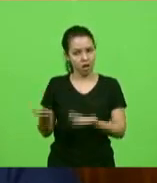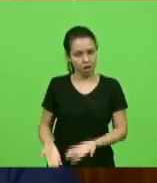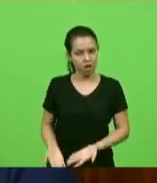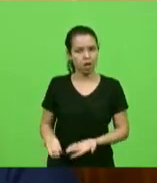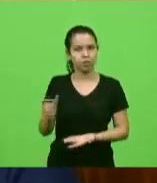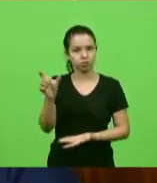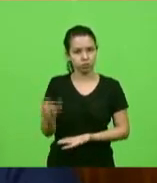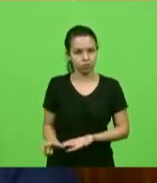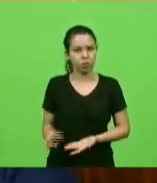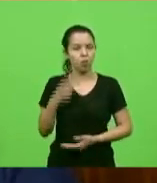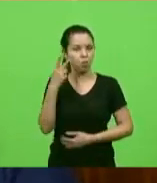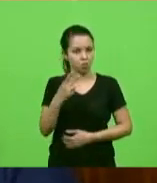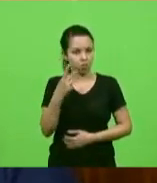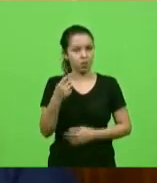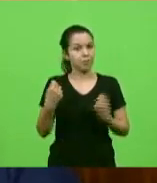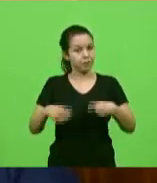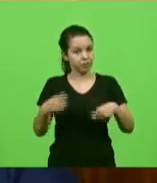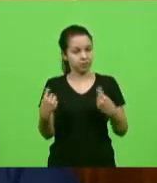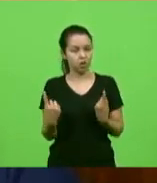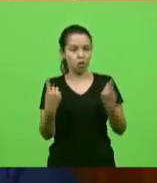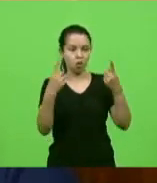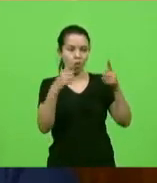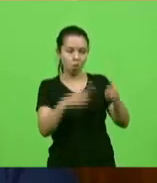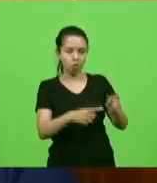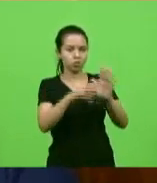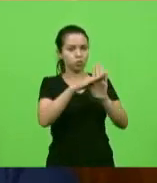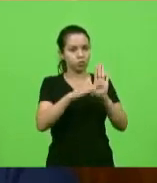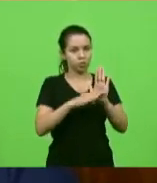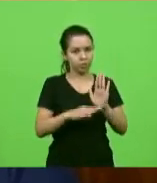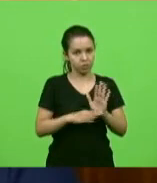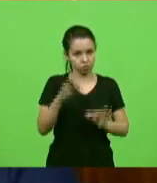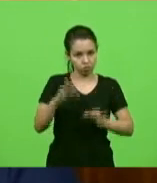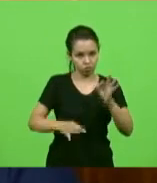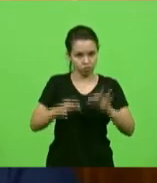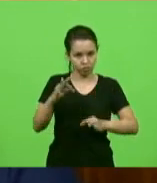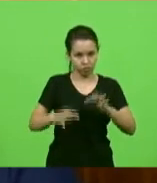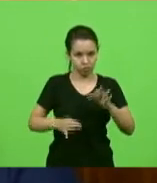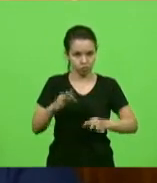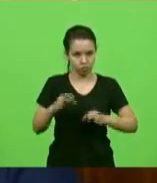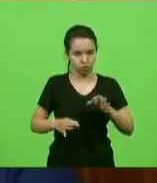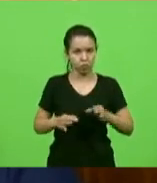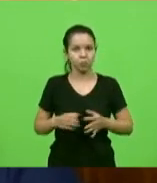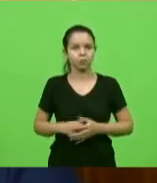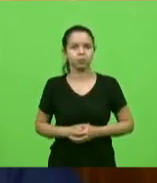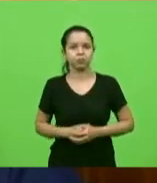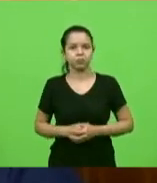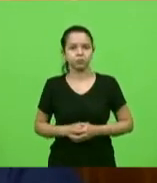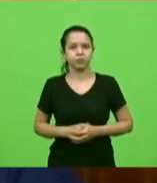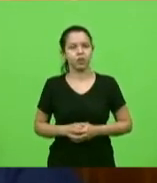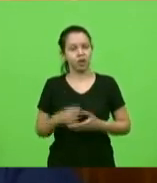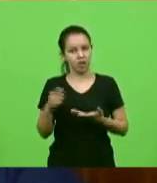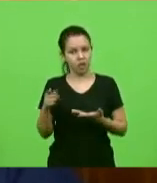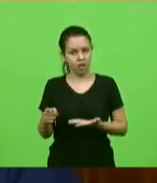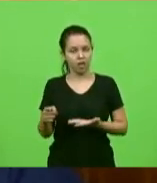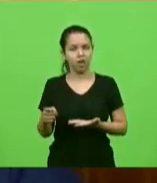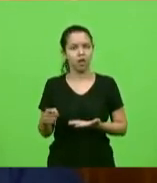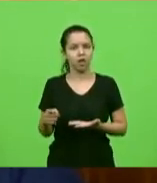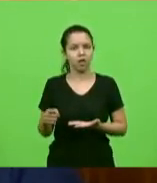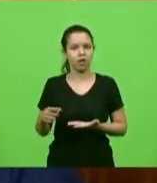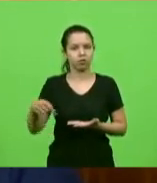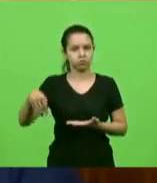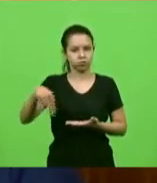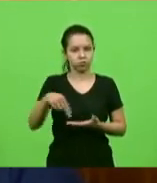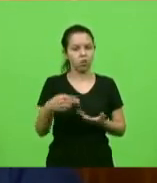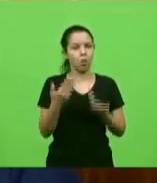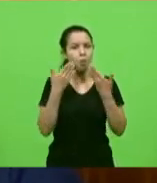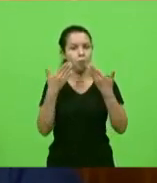agente político precisa ser contrária ao ordenamento jurídico, no sentido de levar ou expor